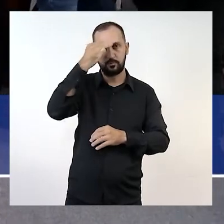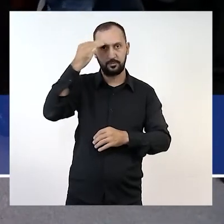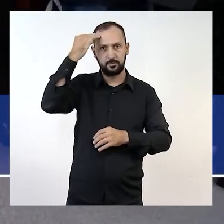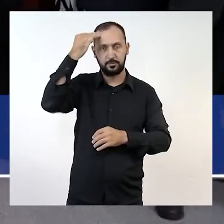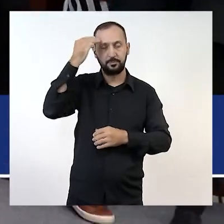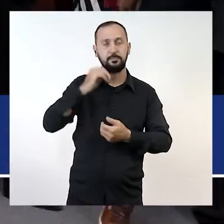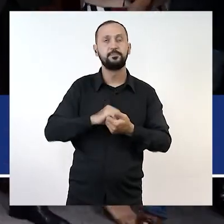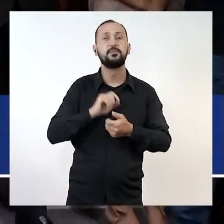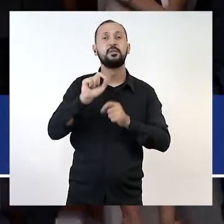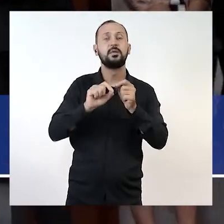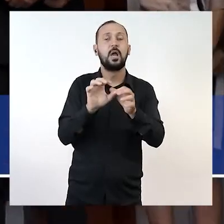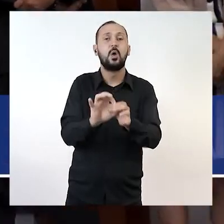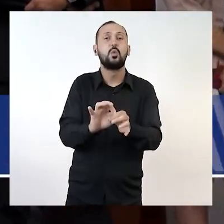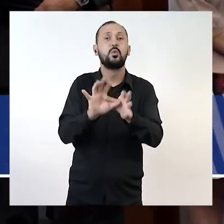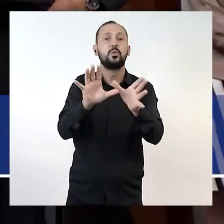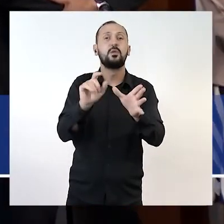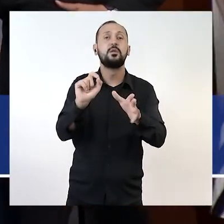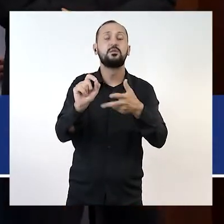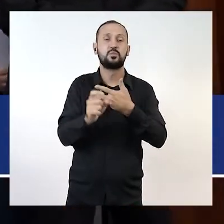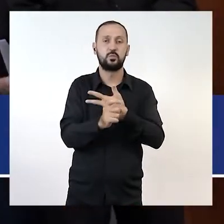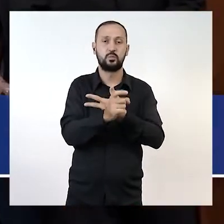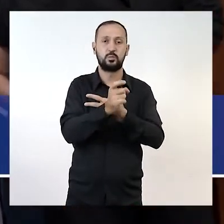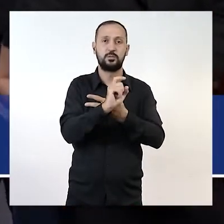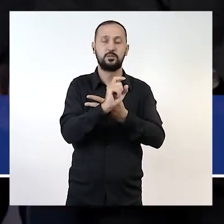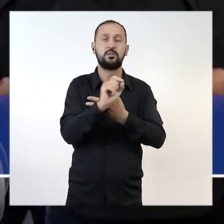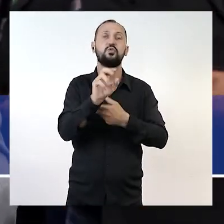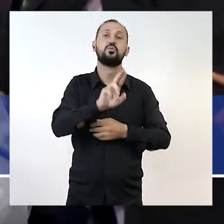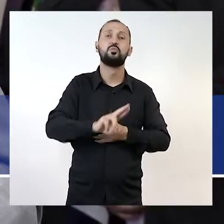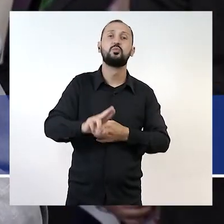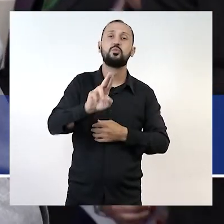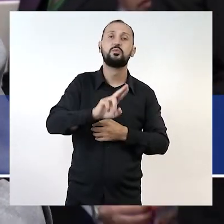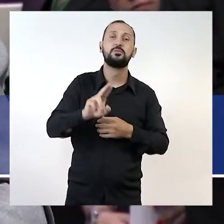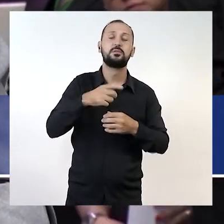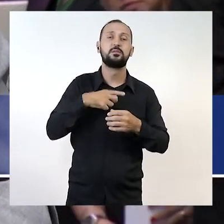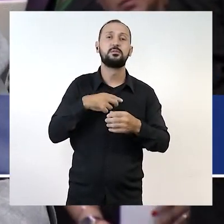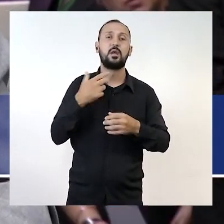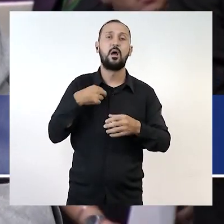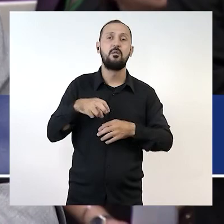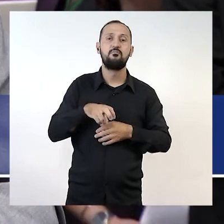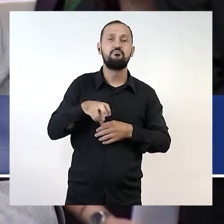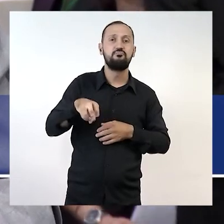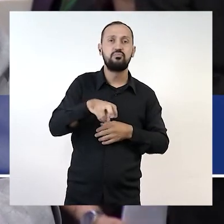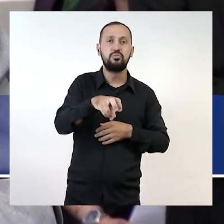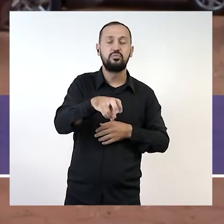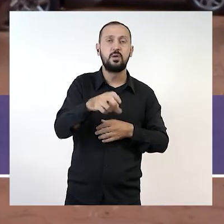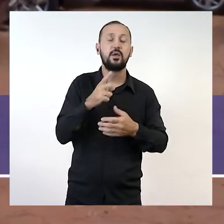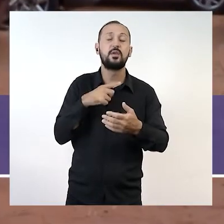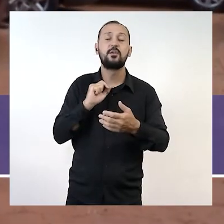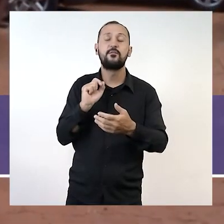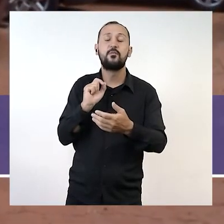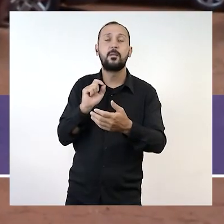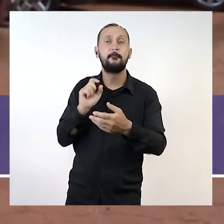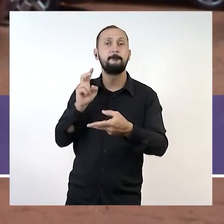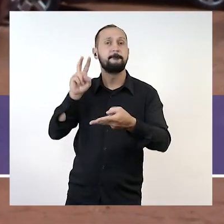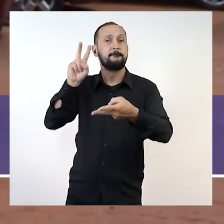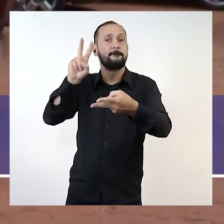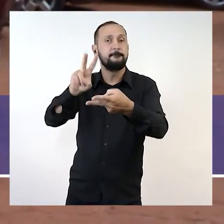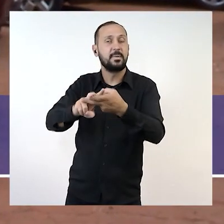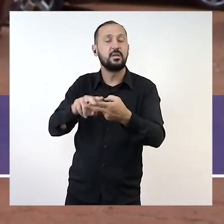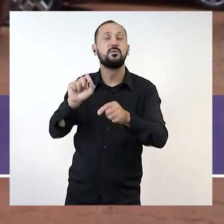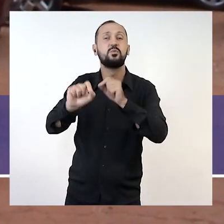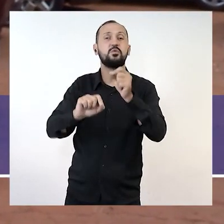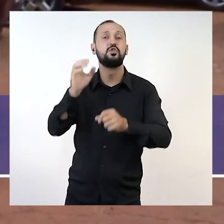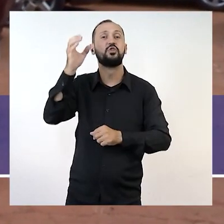do Progressista, que autoriza o Poder Executivo de utilizar veículos automotores apreendidos em decorrência